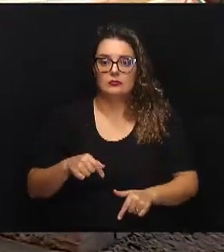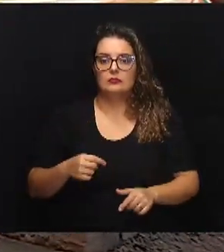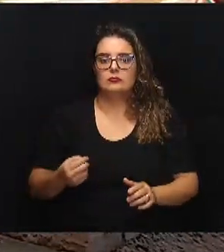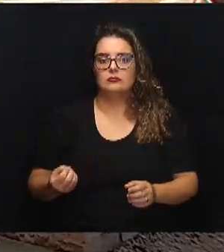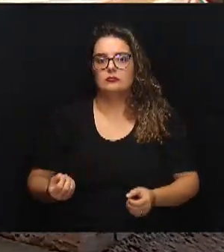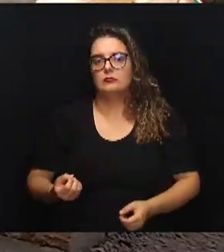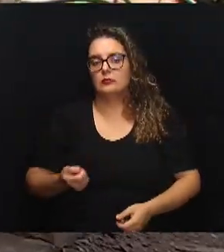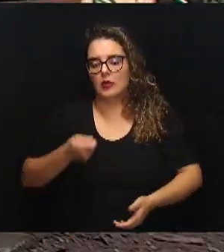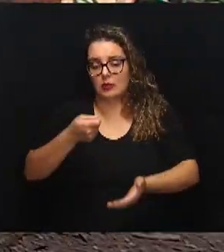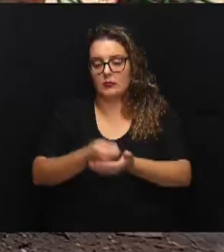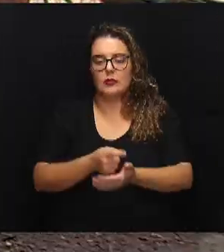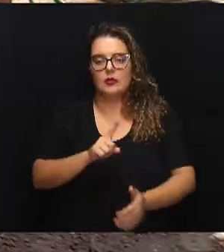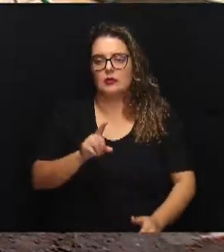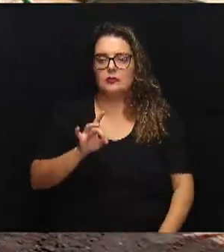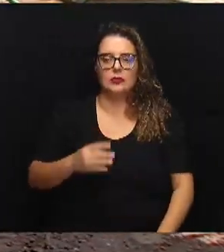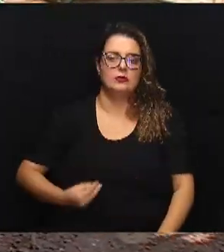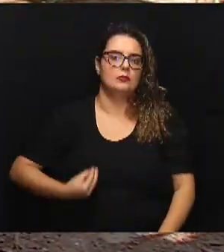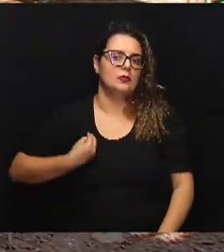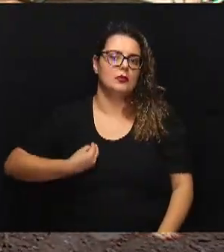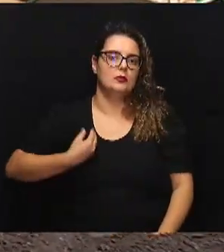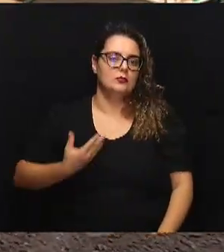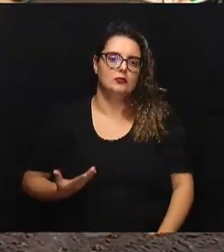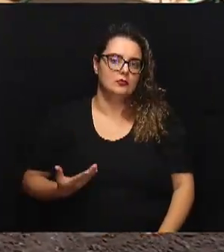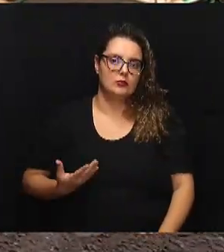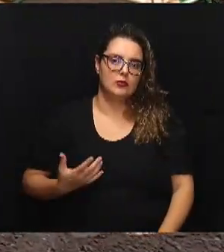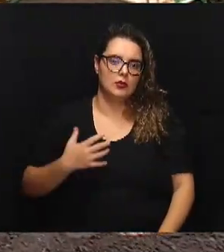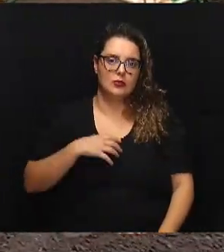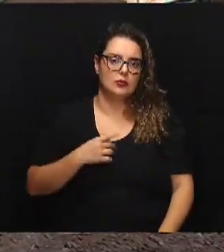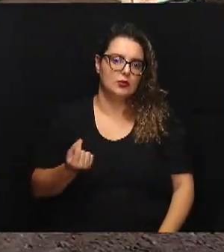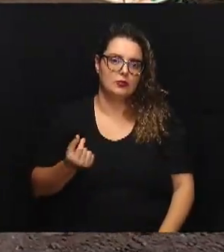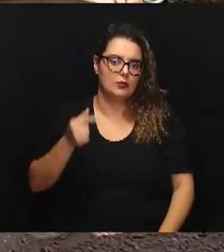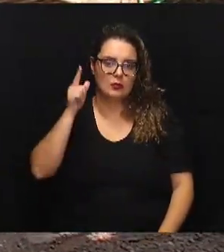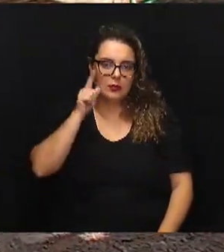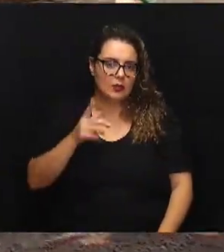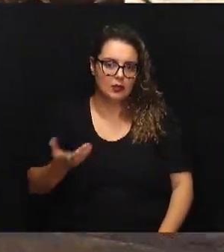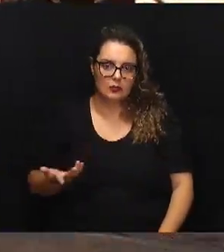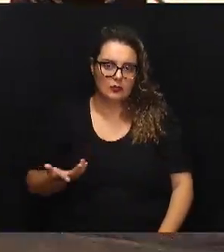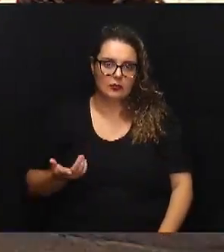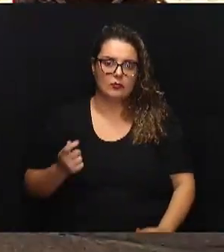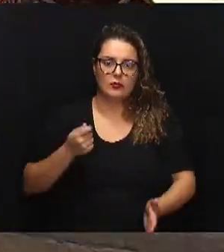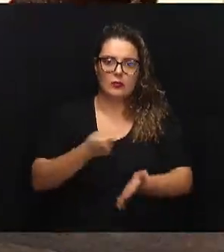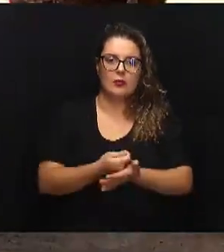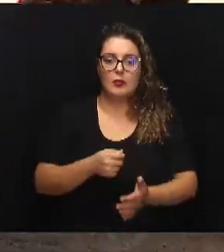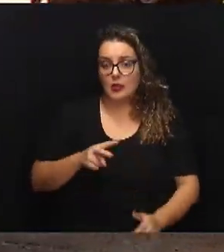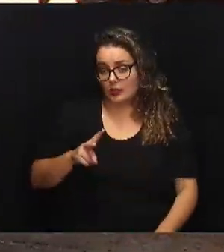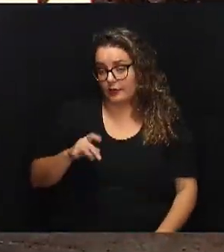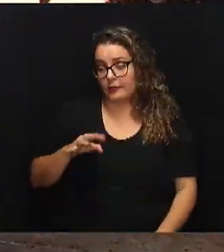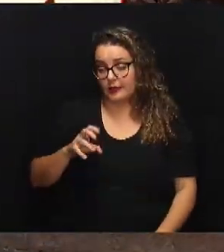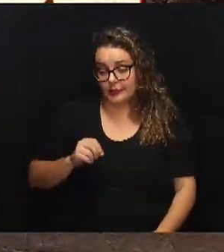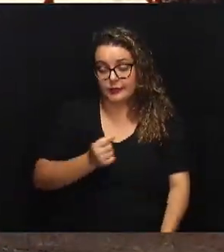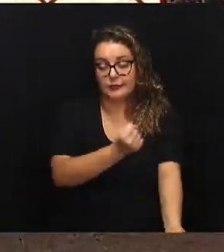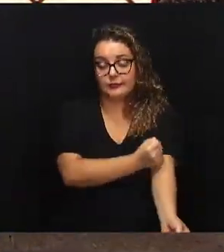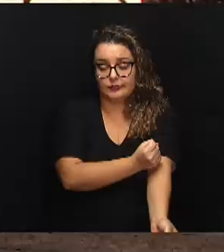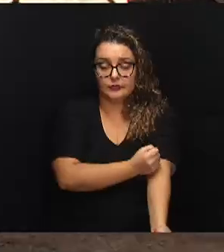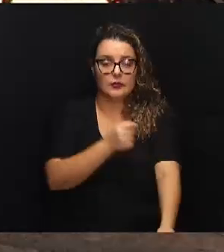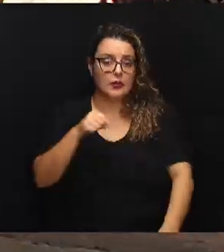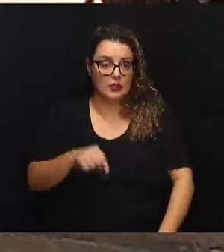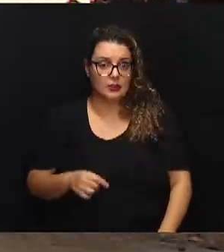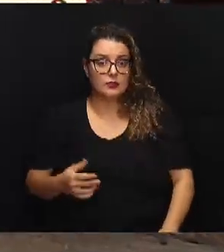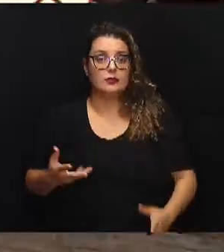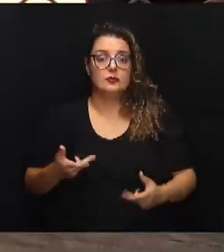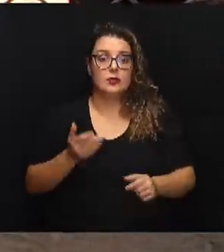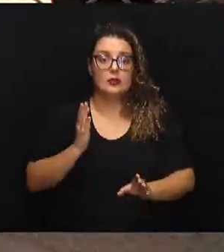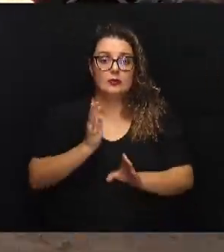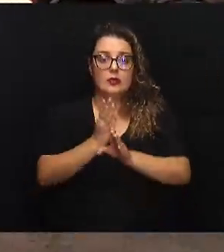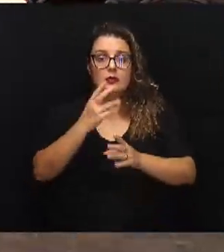Não é apenas um meio de sobrevivência ou o meio de se ganhar dinheiro para bancar o vício, né? Isso é maravilhoso. A